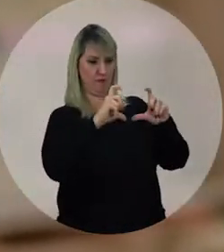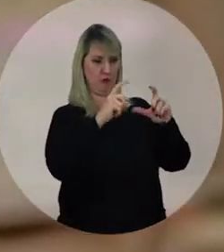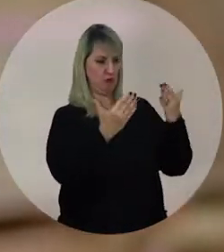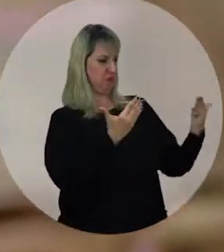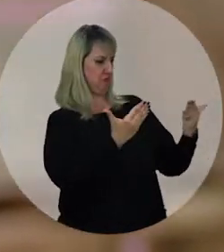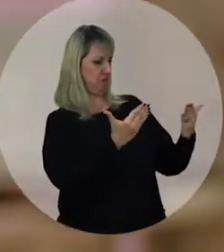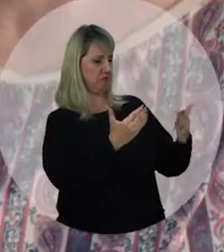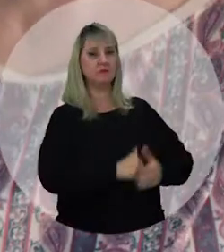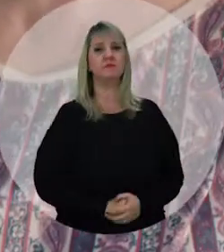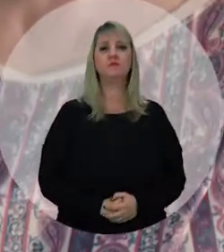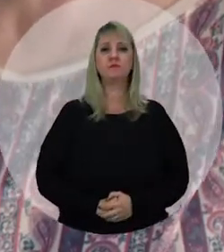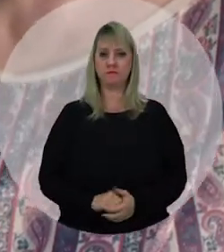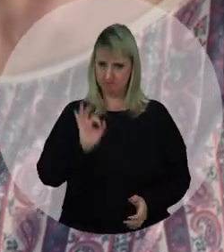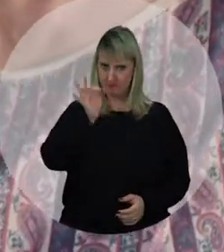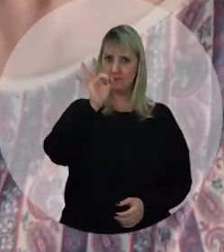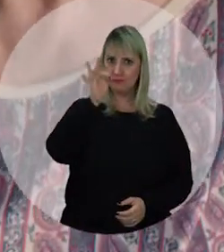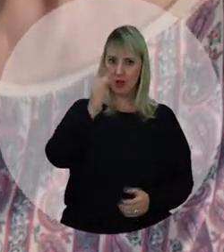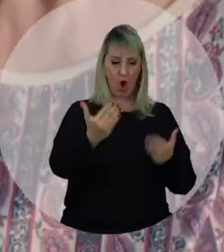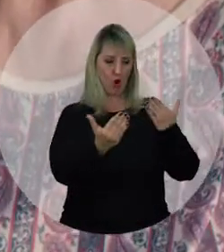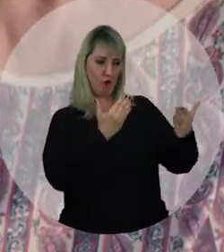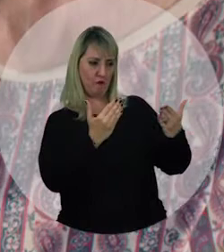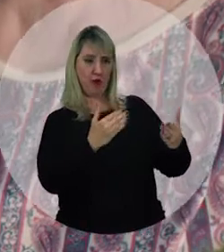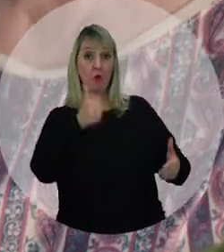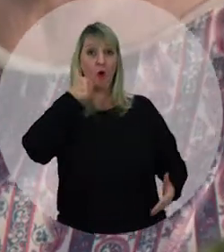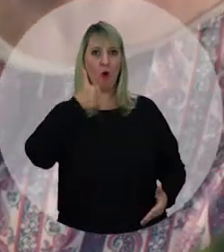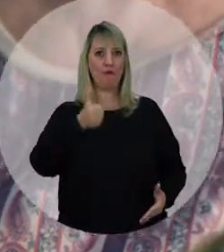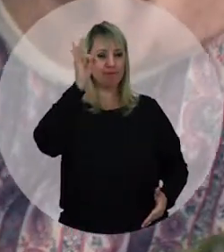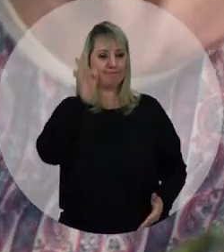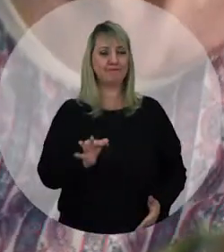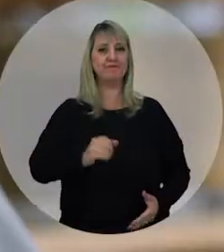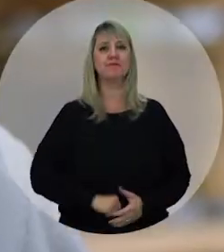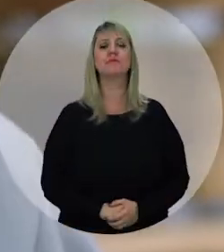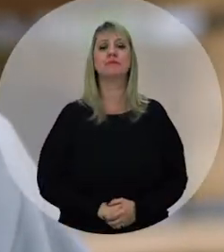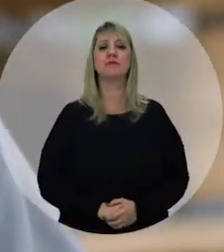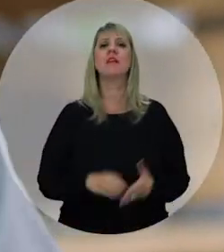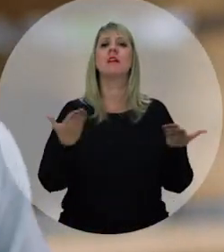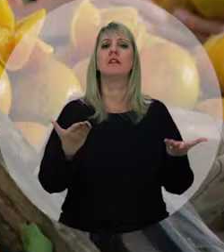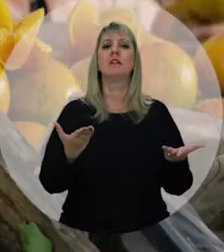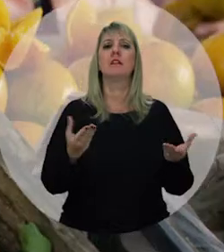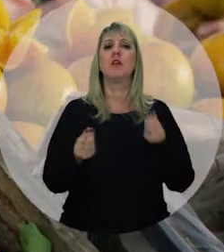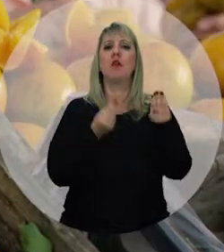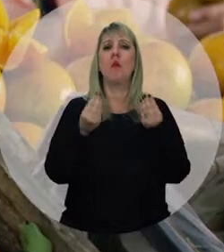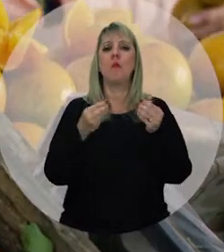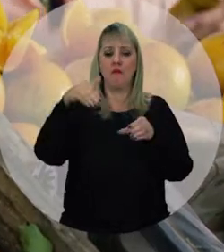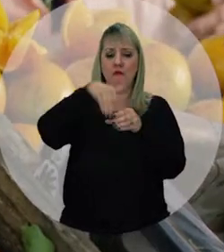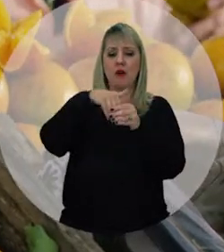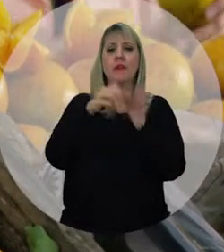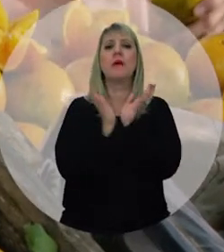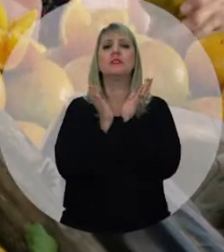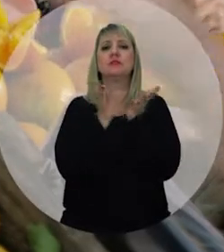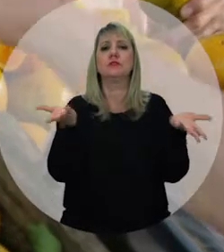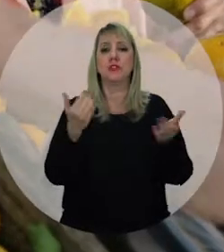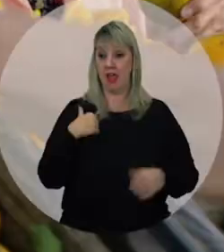foto do candidato. Isso mesmo. Confere e confirma. É isso aí. Mas vem cá, e para votar no partido, como é que